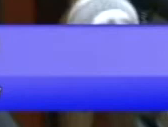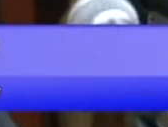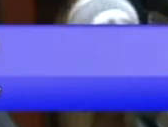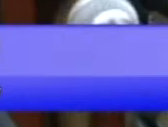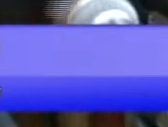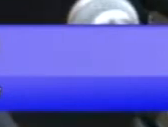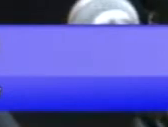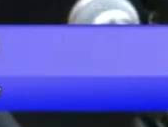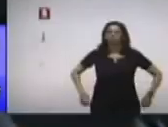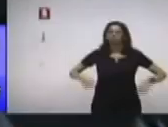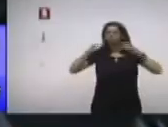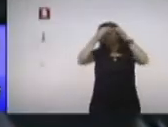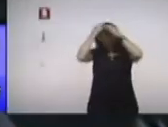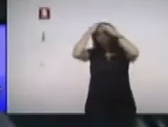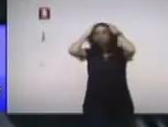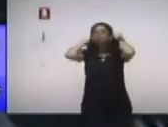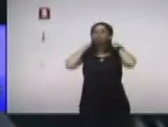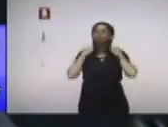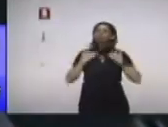presença